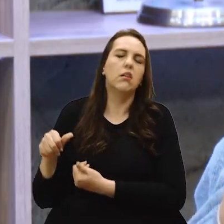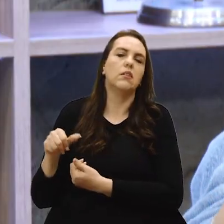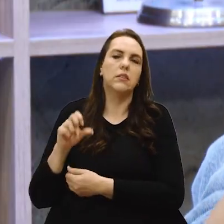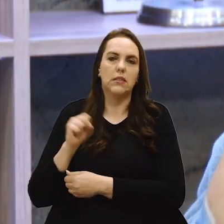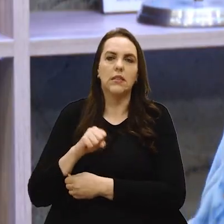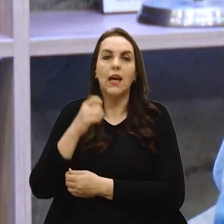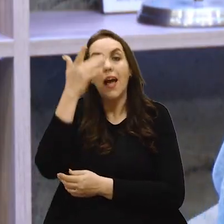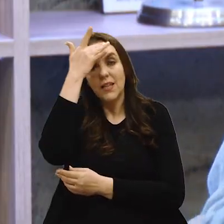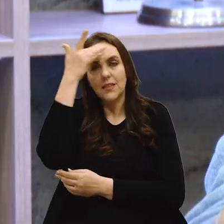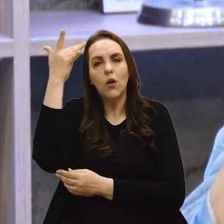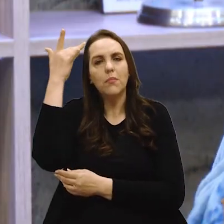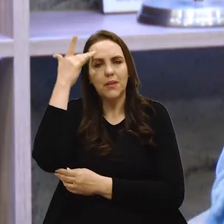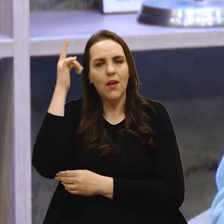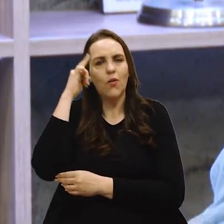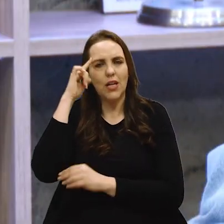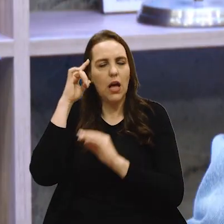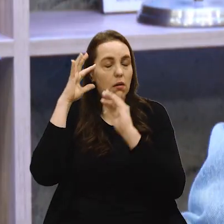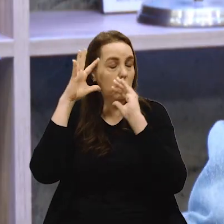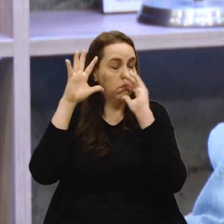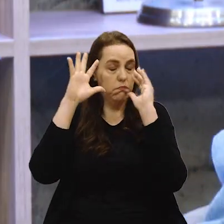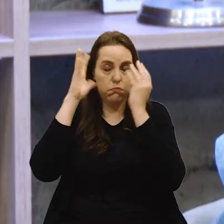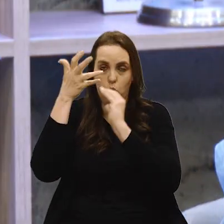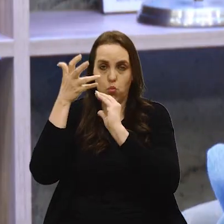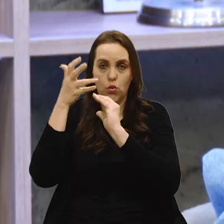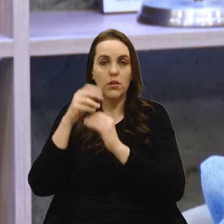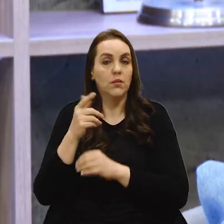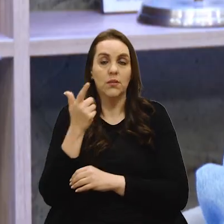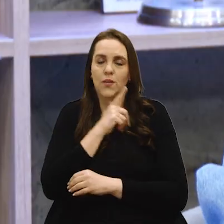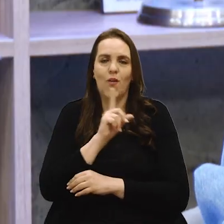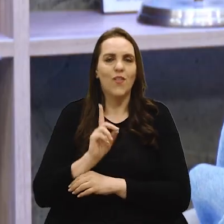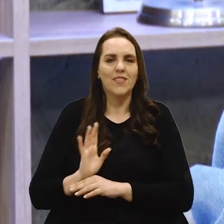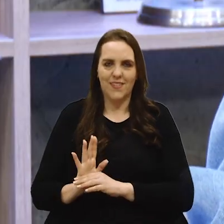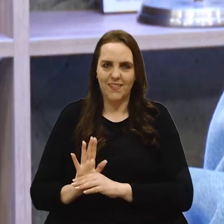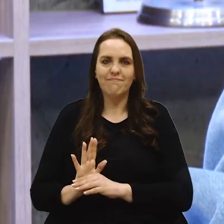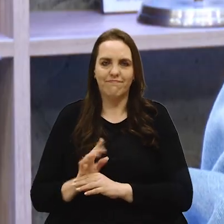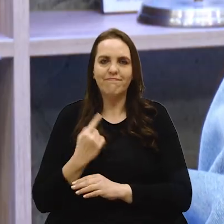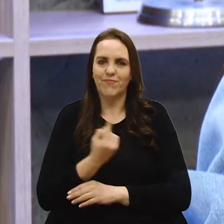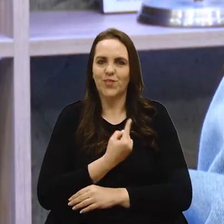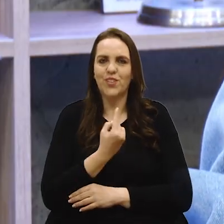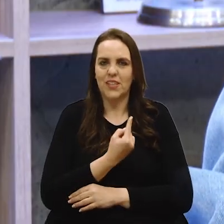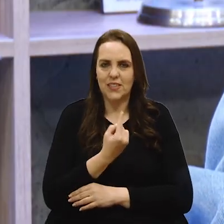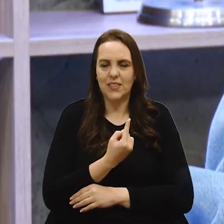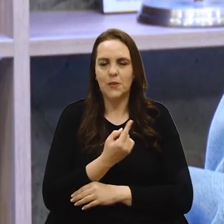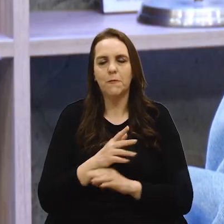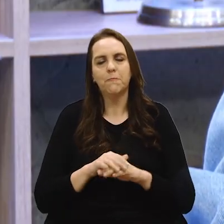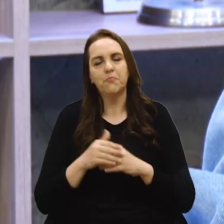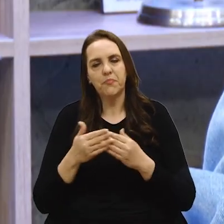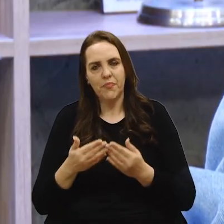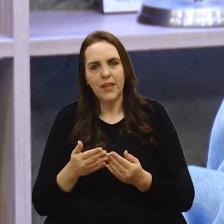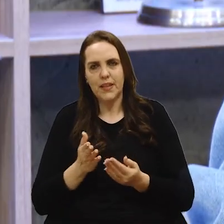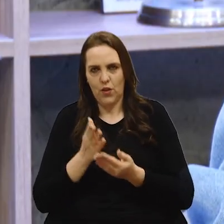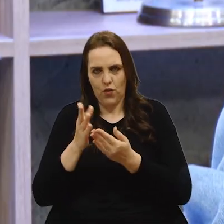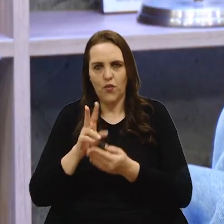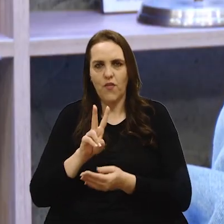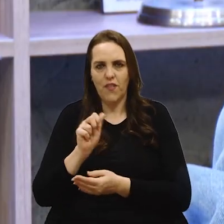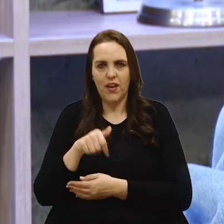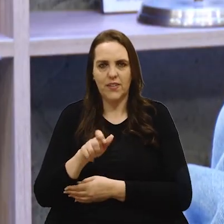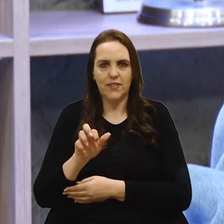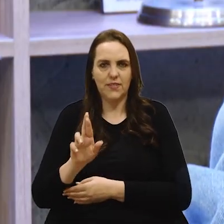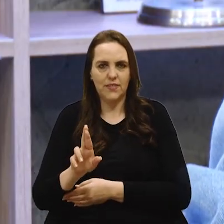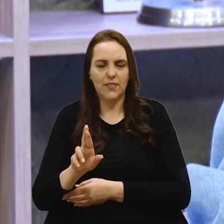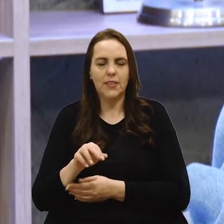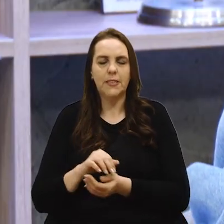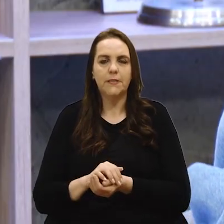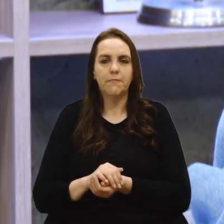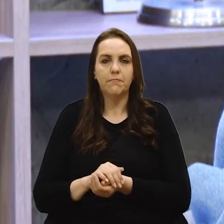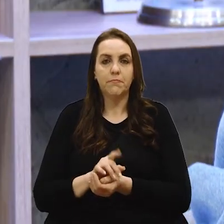mental, que às vezes está no caos e não consegue, né? Então, mas quando Wagner até... a